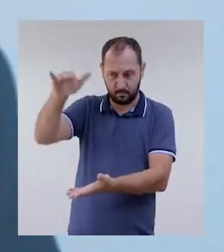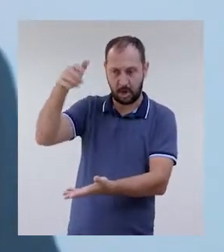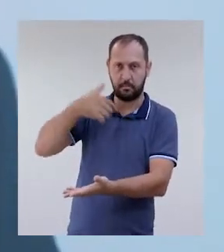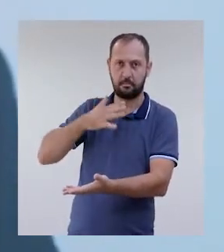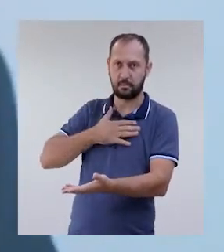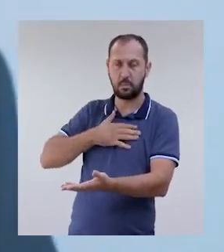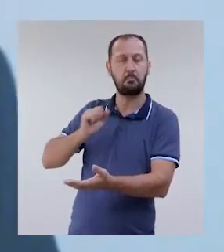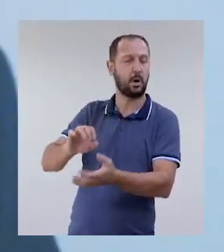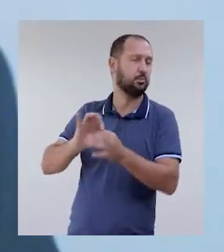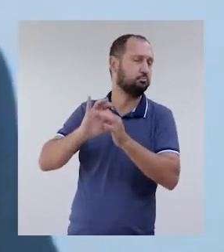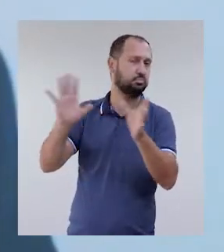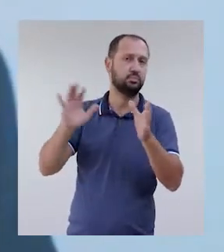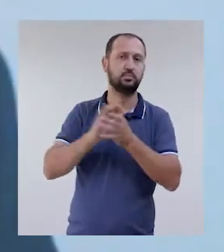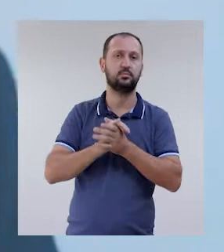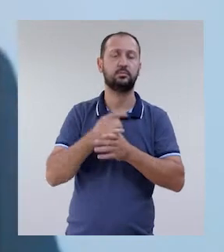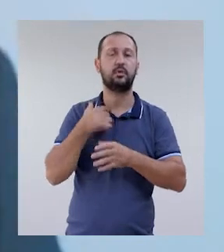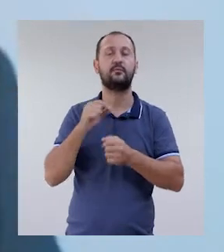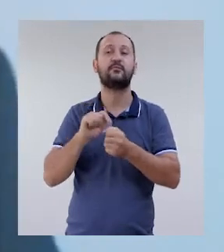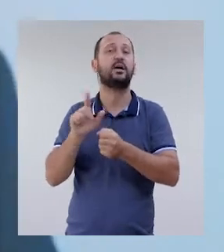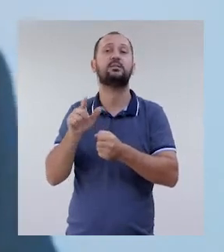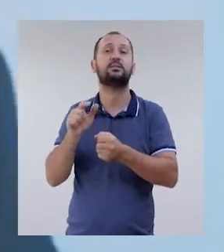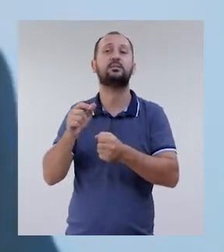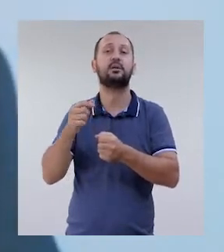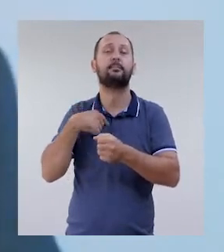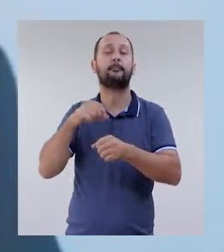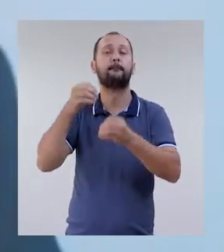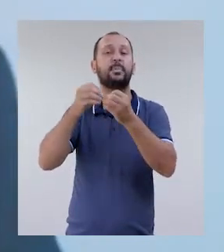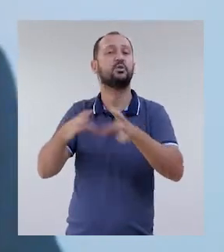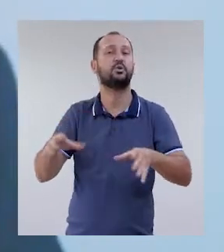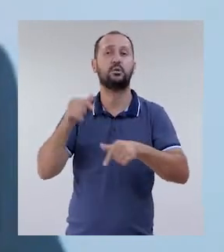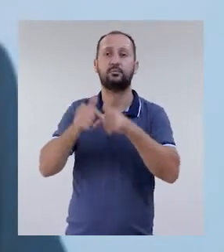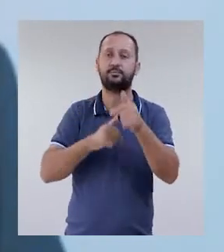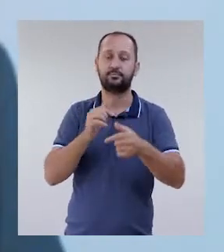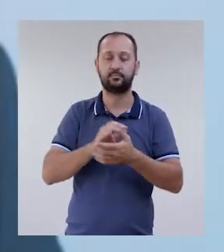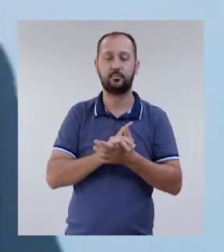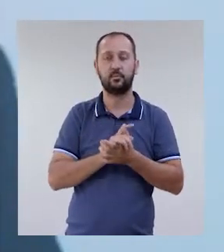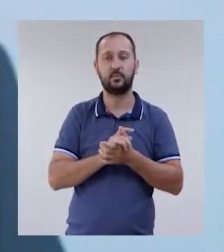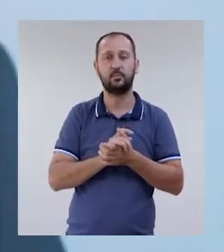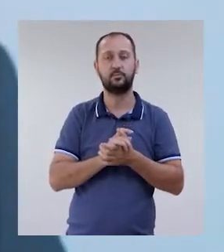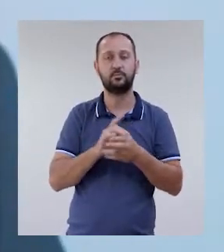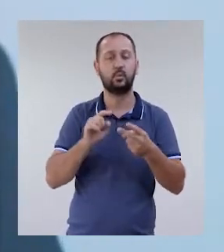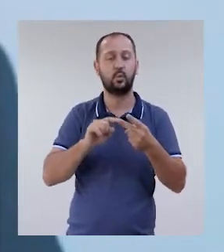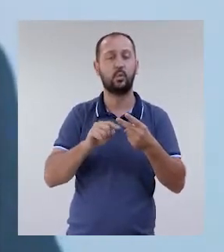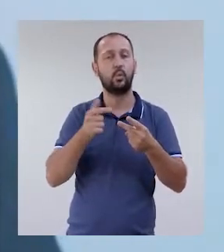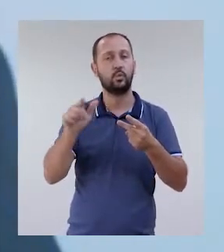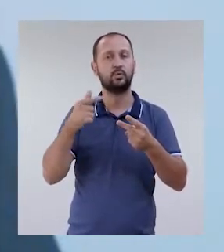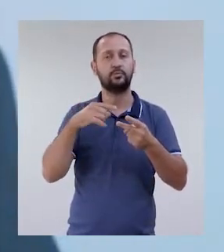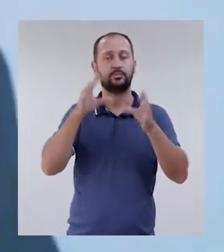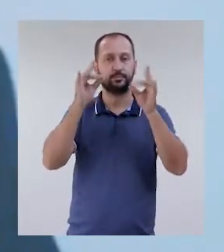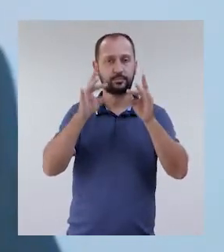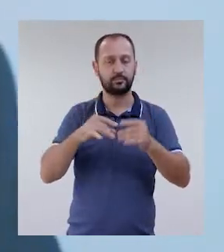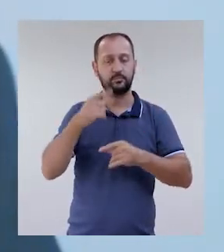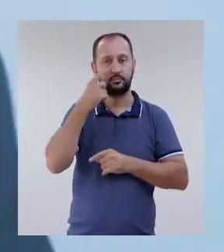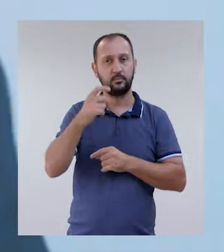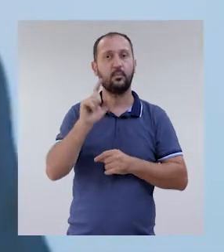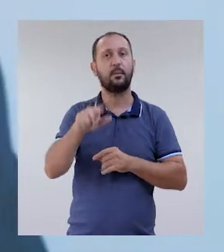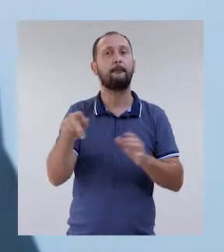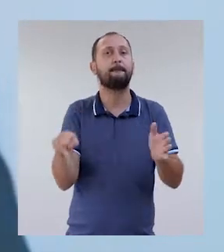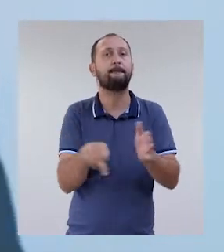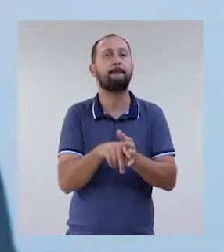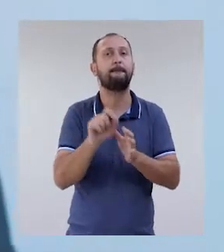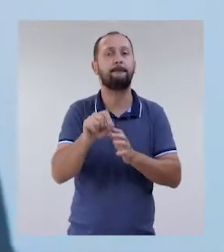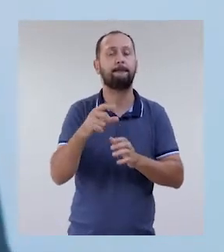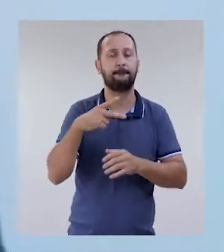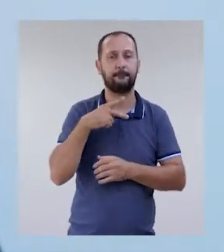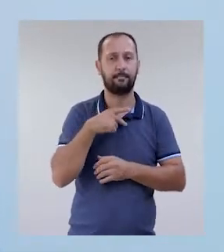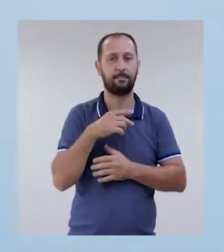eu possa, então, não parar em nenhum momento o trabalho da gente. Outro detalhe interessante, e aí é uma